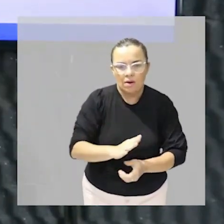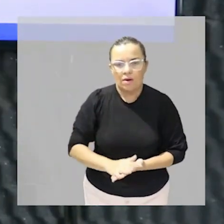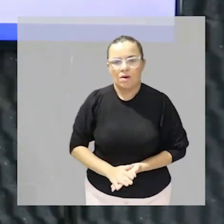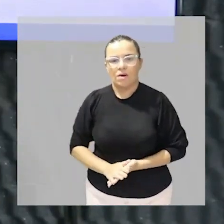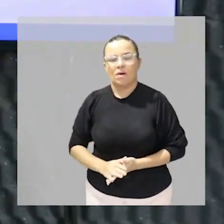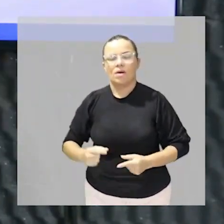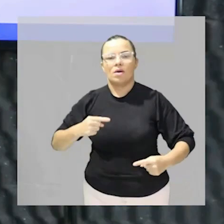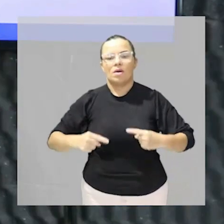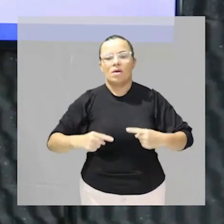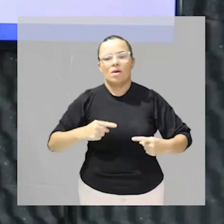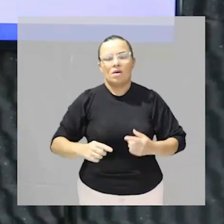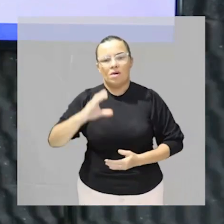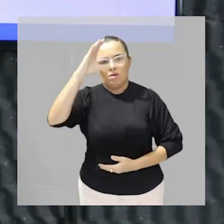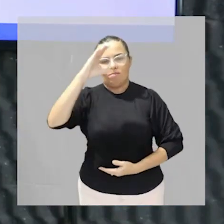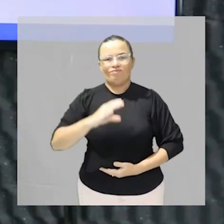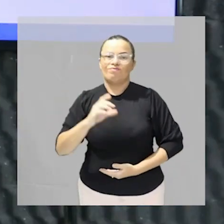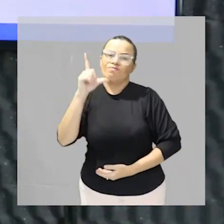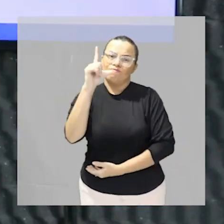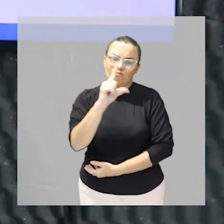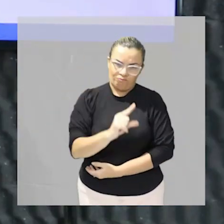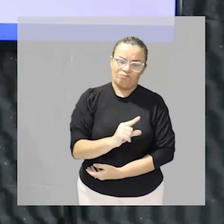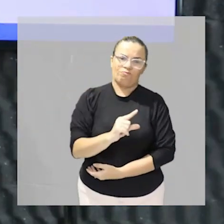exercem a cidadania, era pequeno.